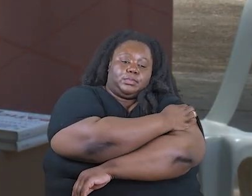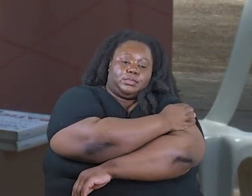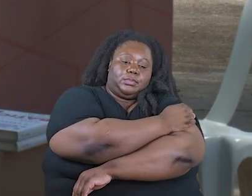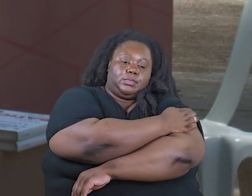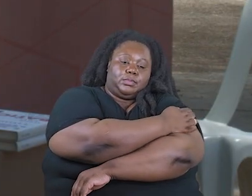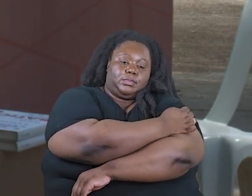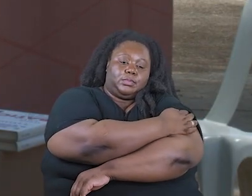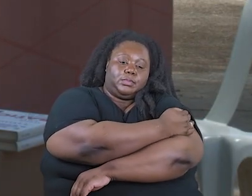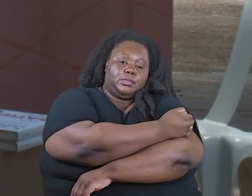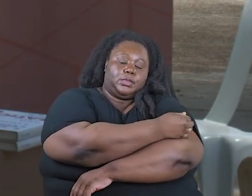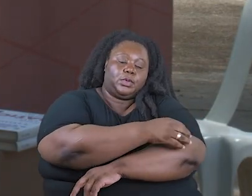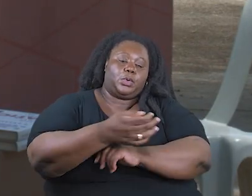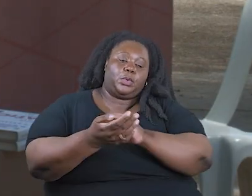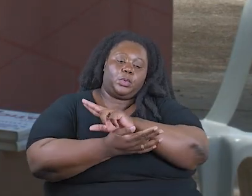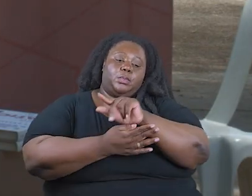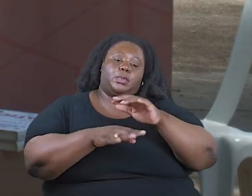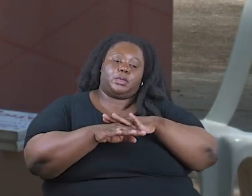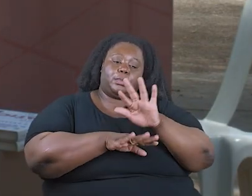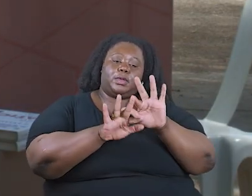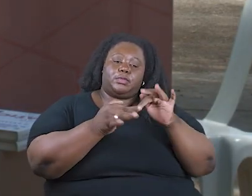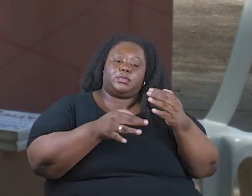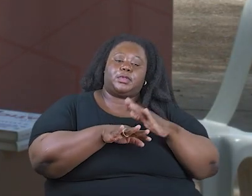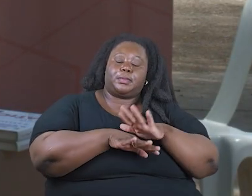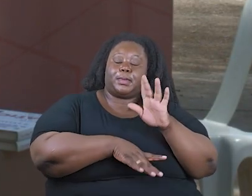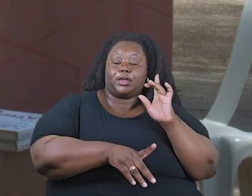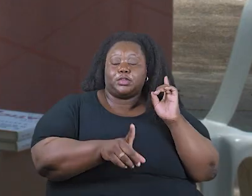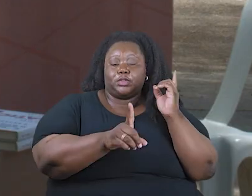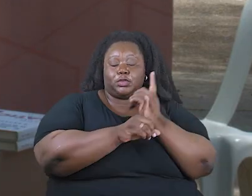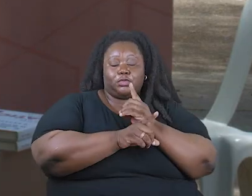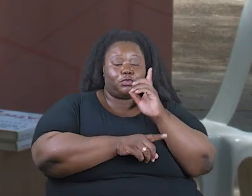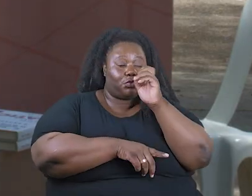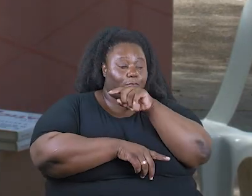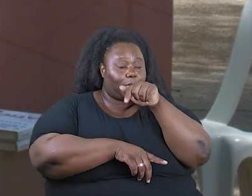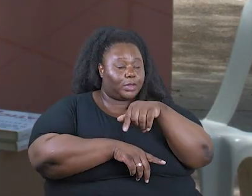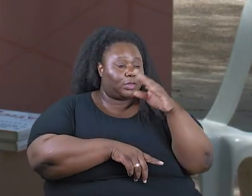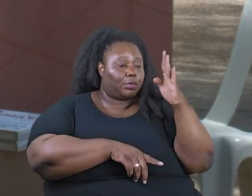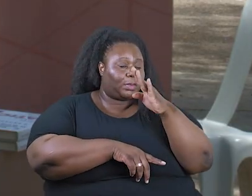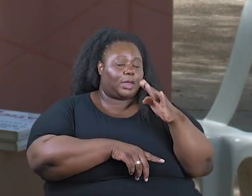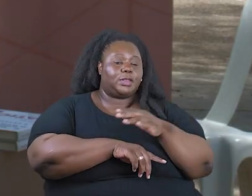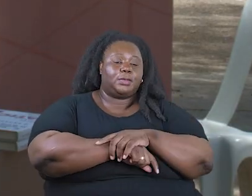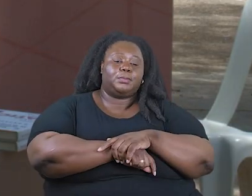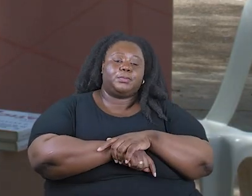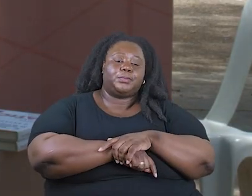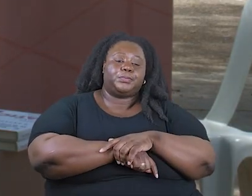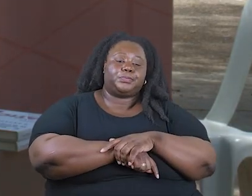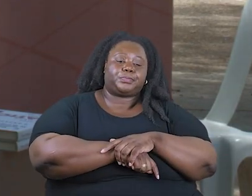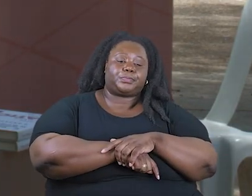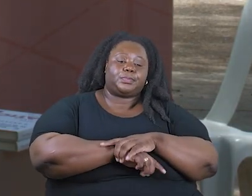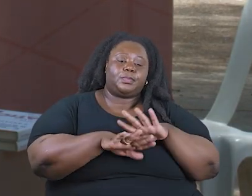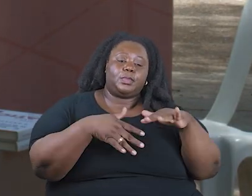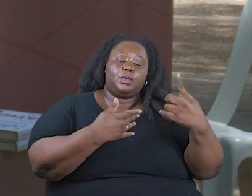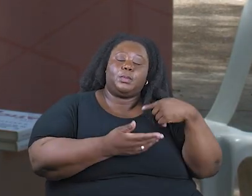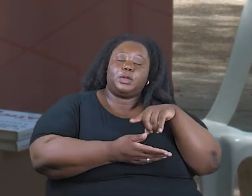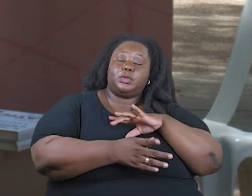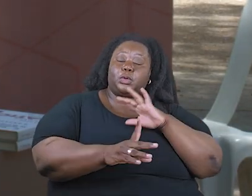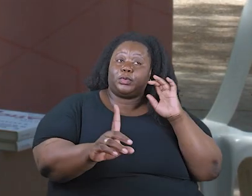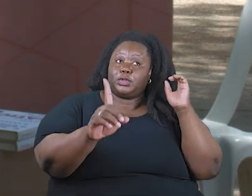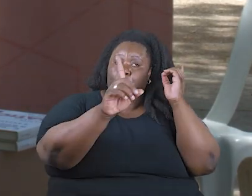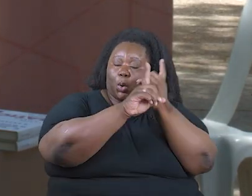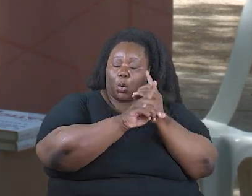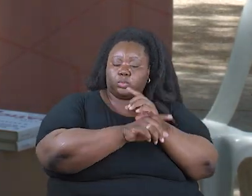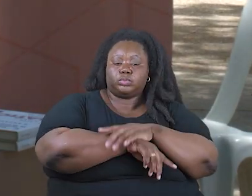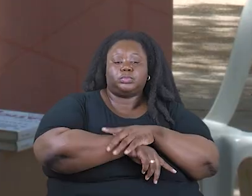múltiplo, que seria o mais acessível, ele é mais difícil de ser encontrado aqui no Brasil. Aí, quando a gente encontra